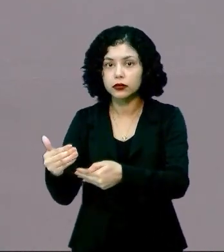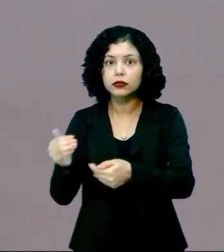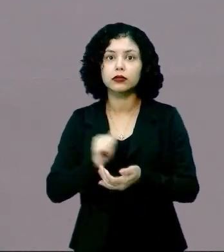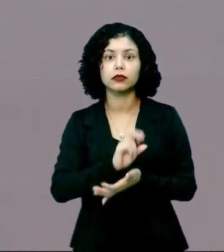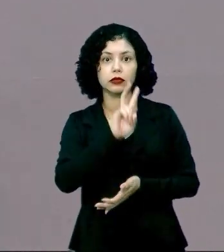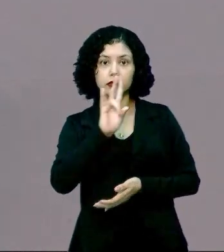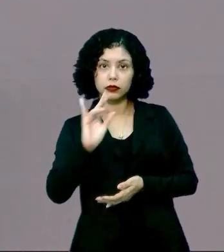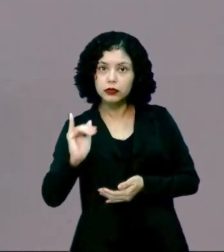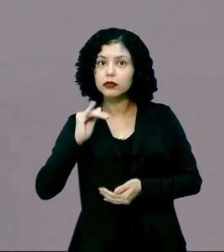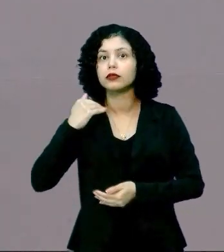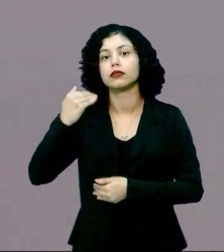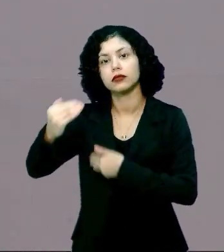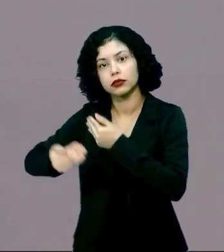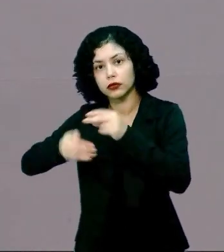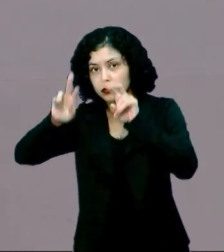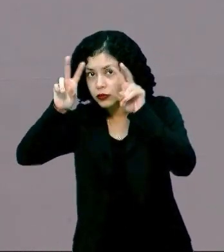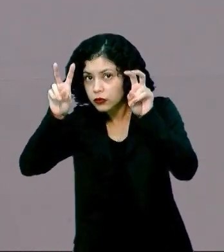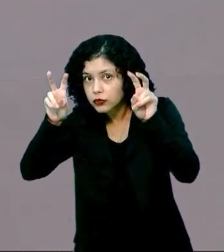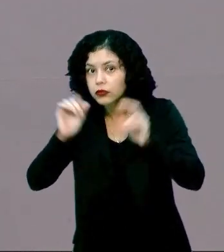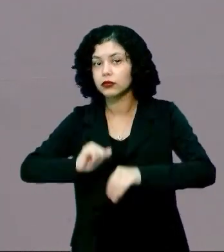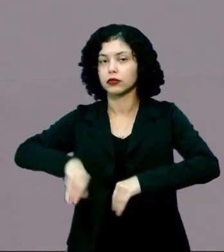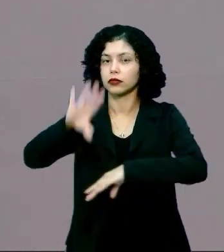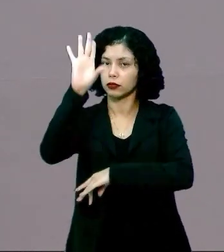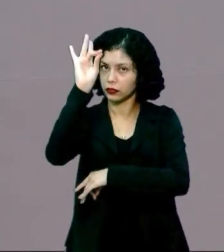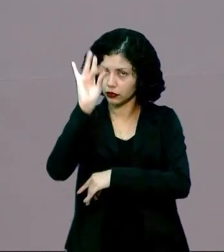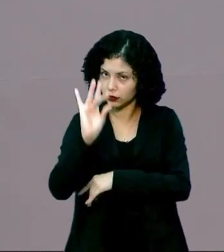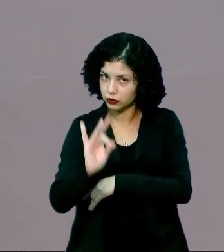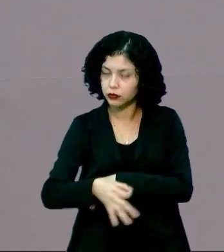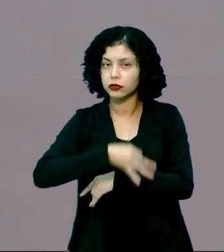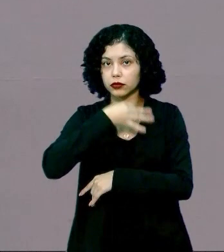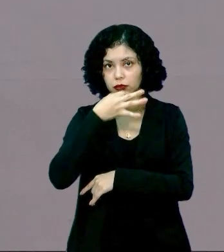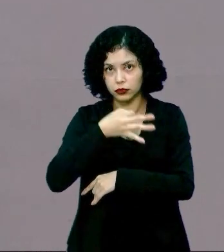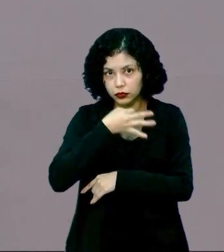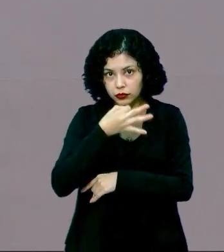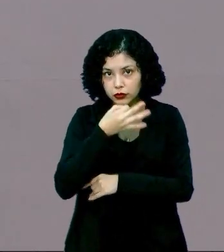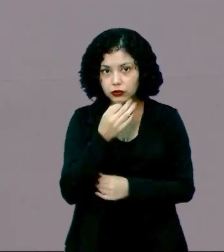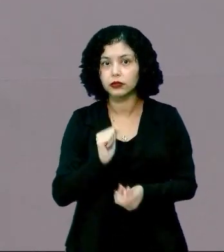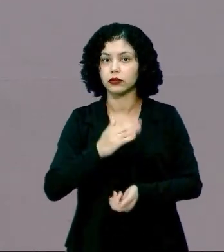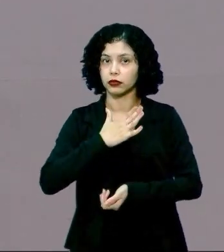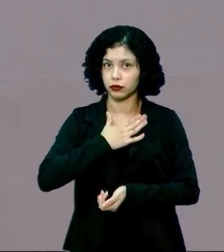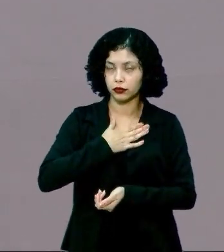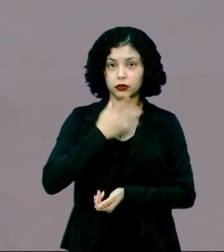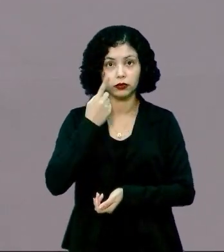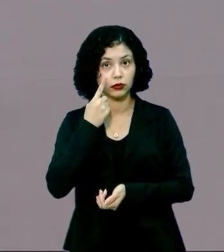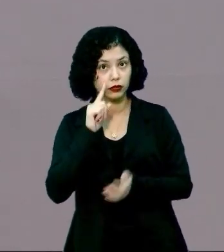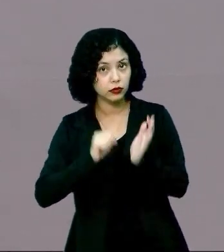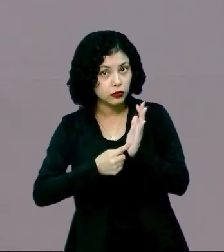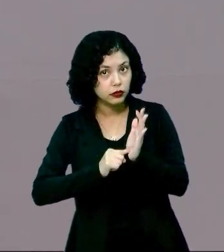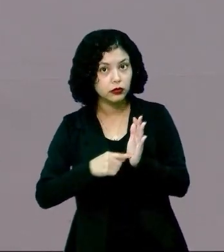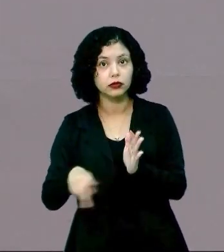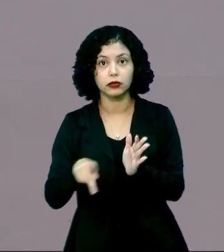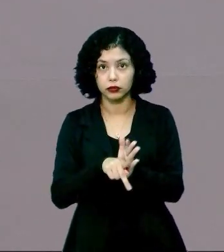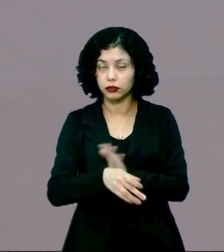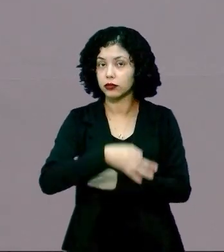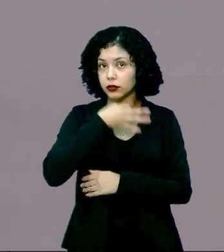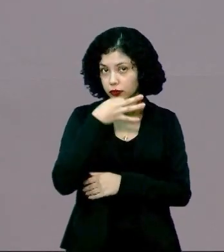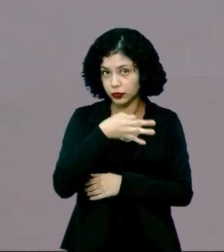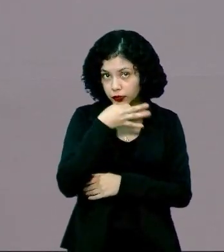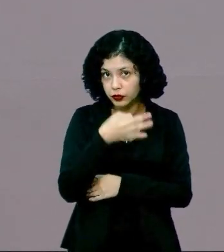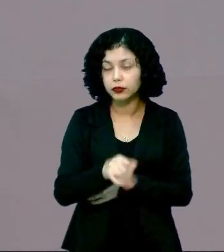ele vai desenvolver, né? Ele vai trazer argumentos, ele vai trazer o meu ponto de vista e as provas e os